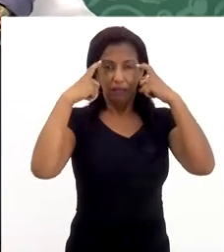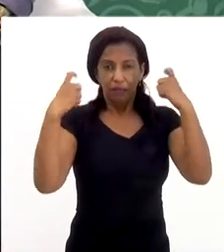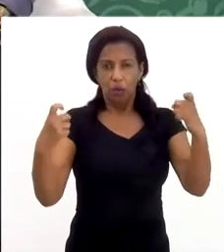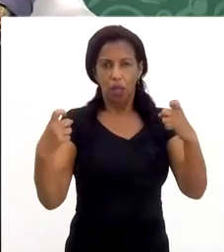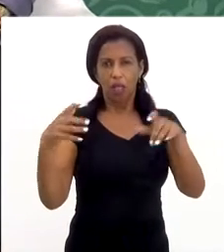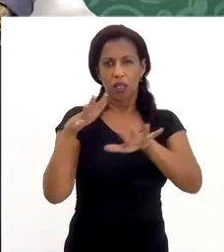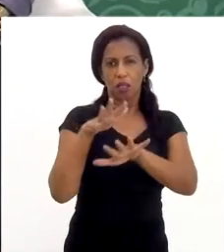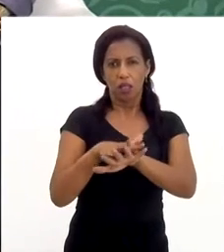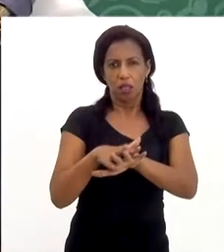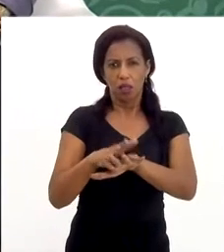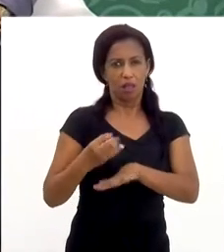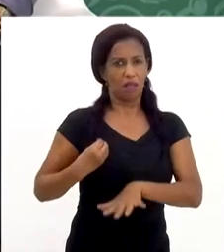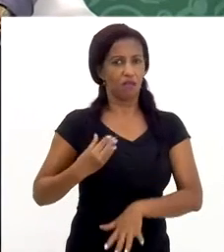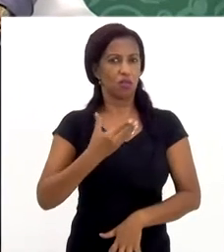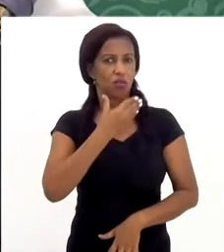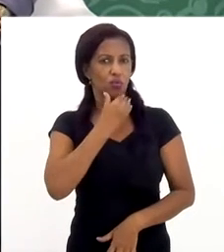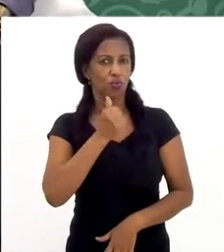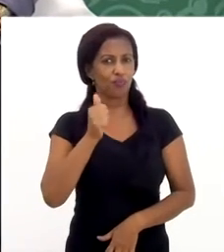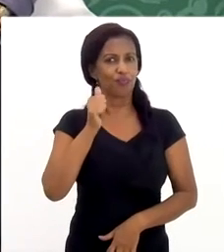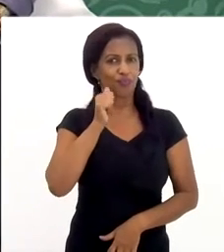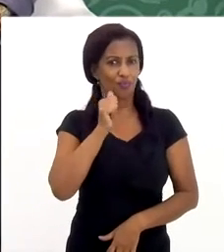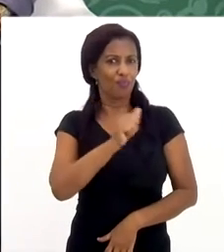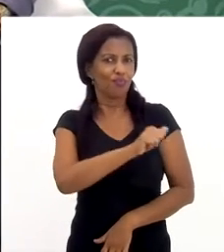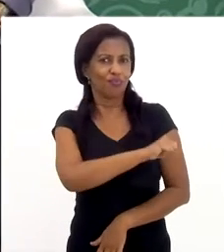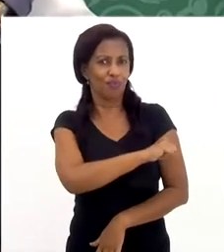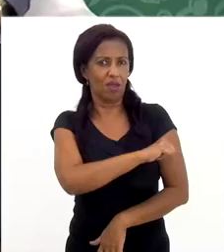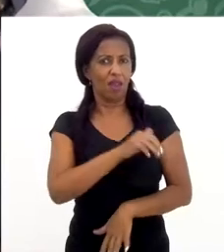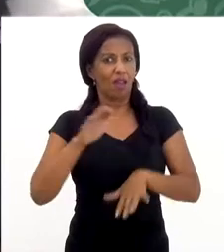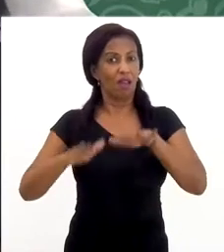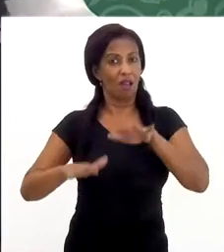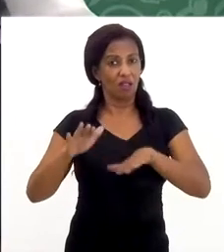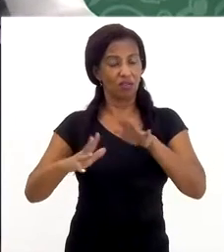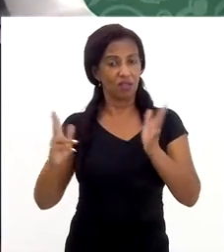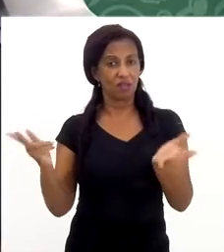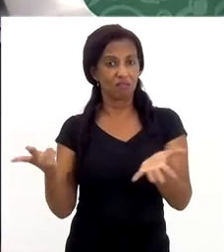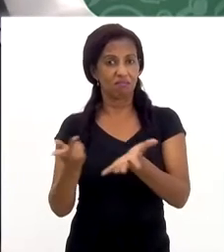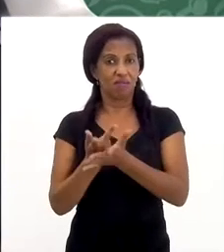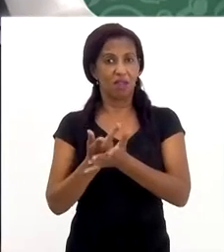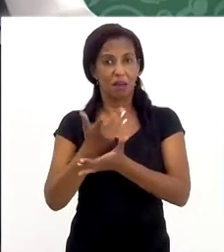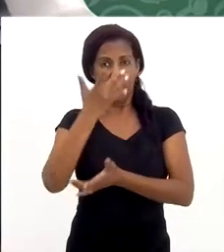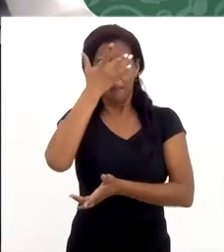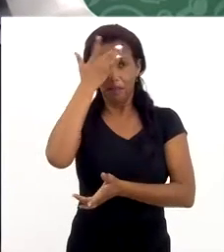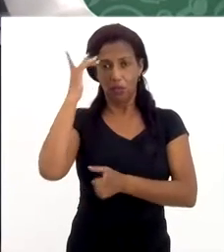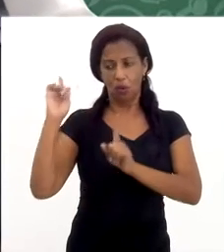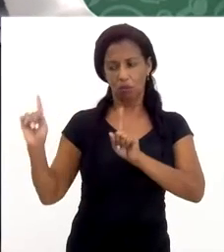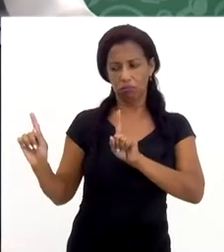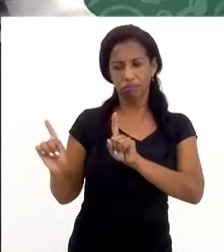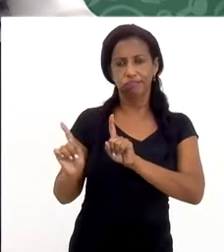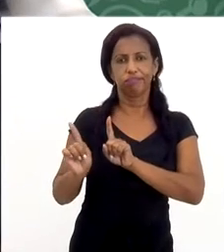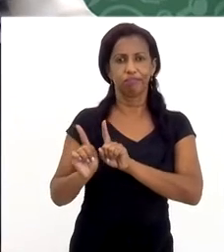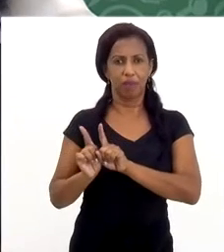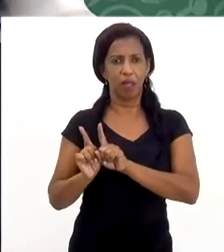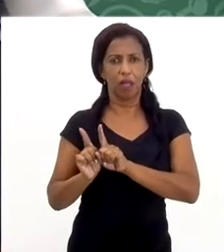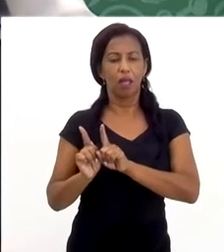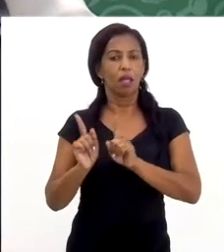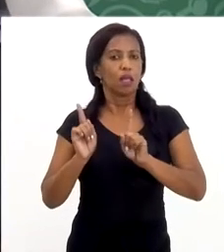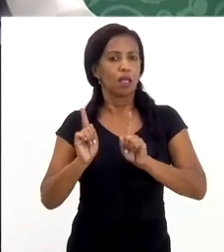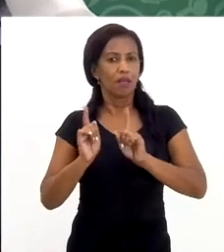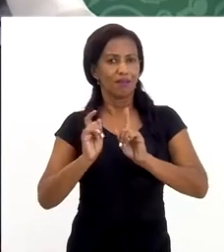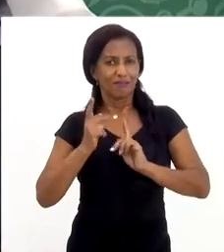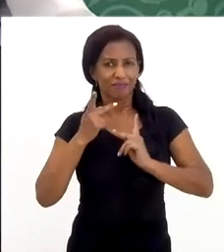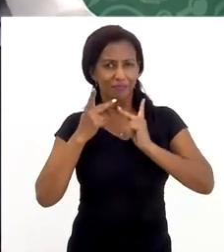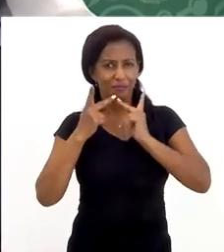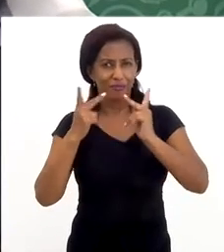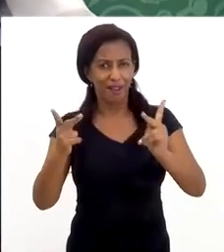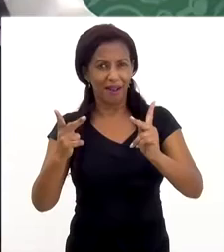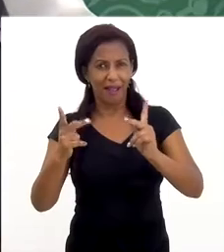presente na vida de meninas e também de meninos na maioria das vezes os abusos são cometidos por pessoas próximas e